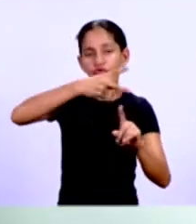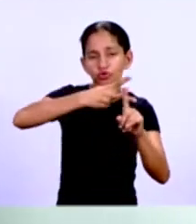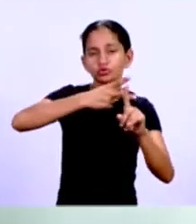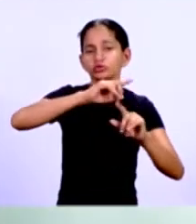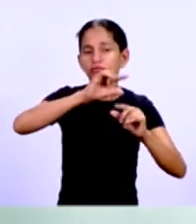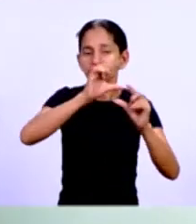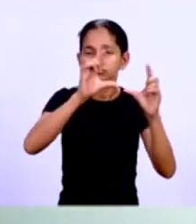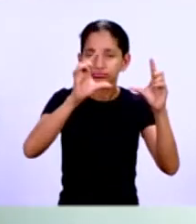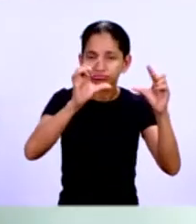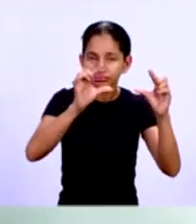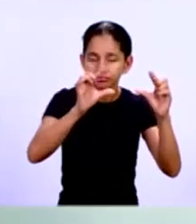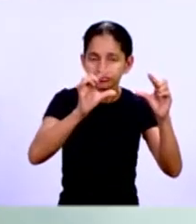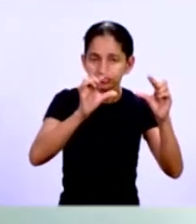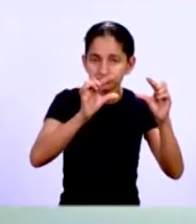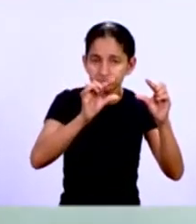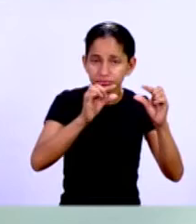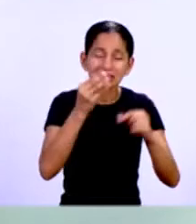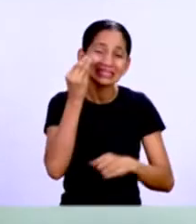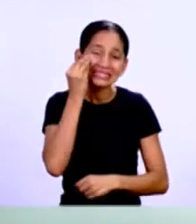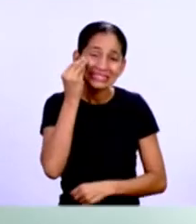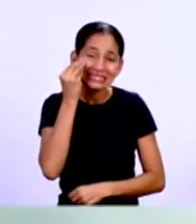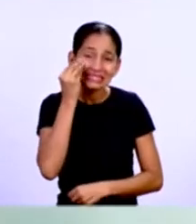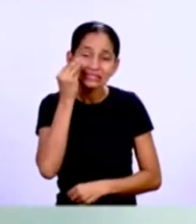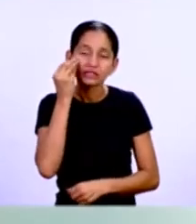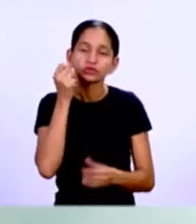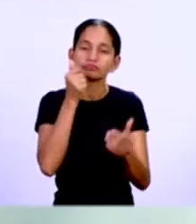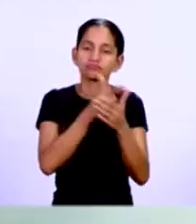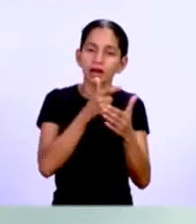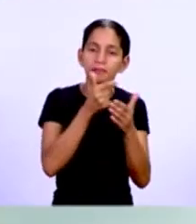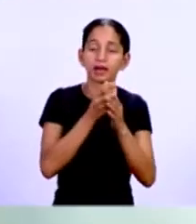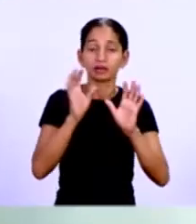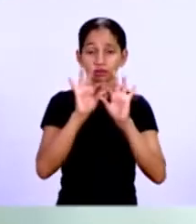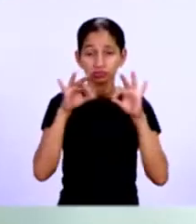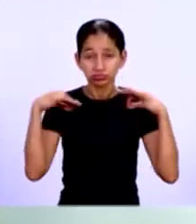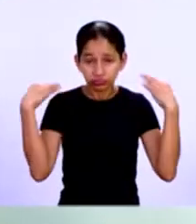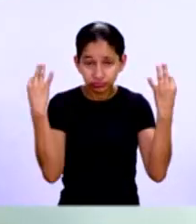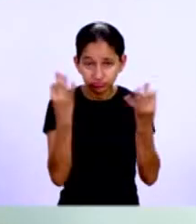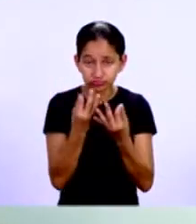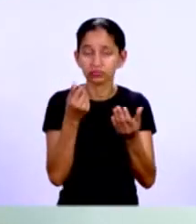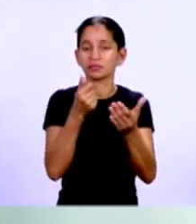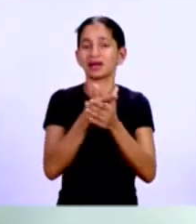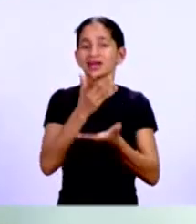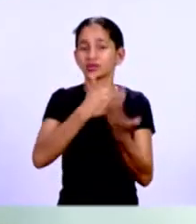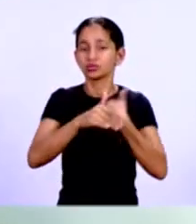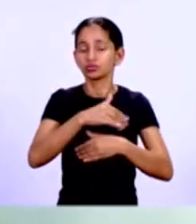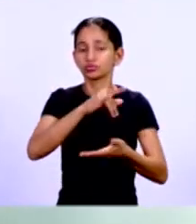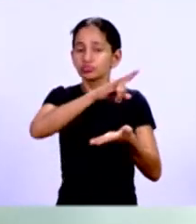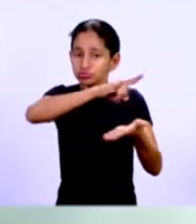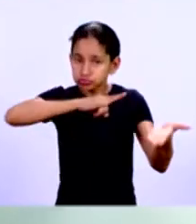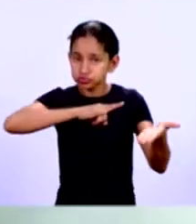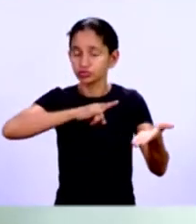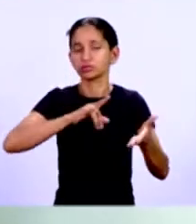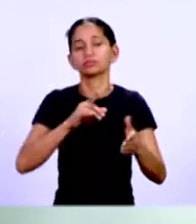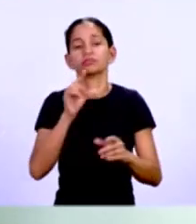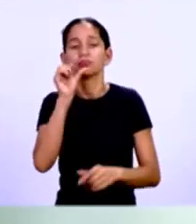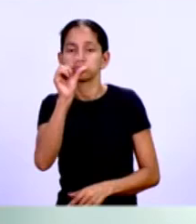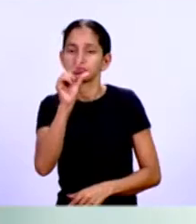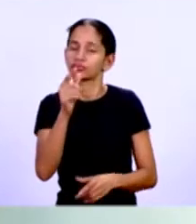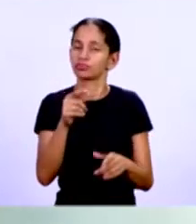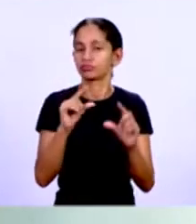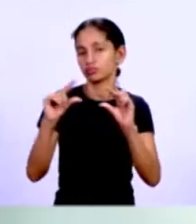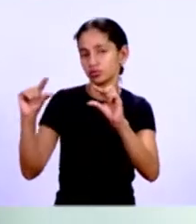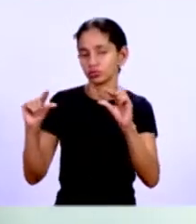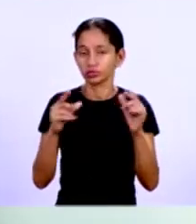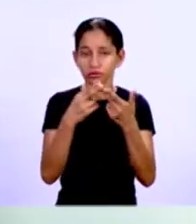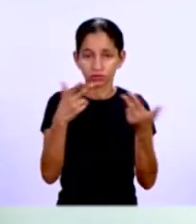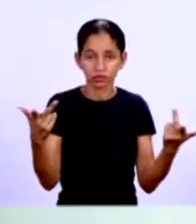rombo. Então, é importante sim tentar amortizar, né? A gente como família tem que tentar pagar as contas, se não conseguir pagar integral, amortizar. Muito